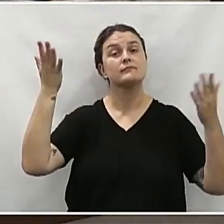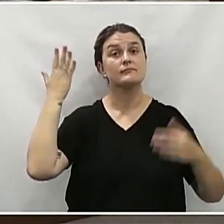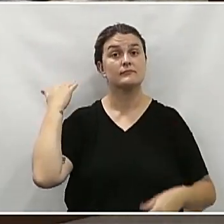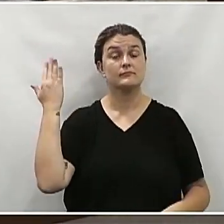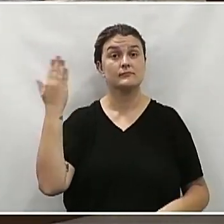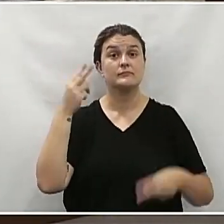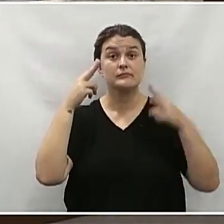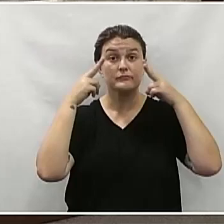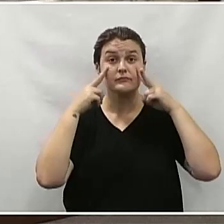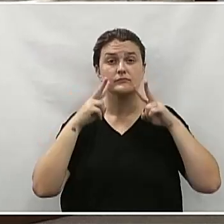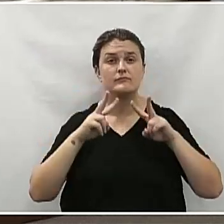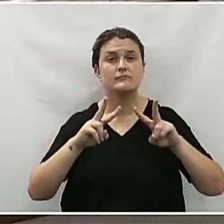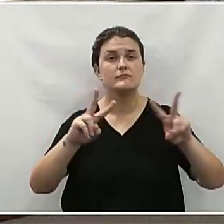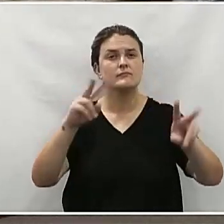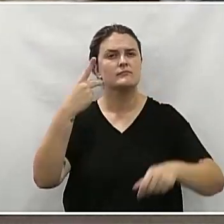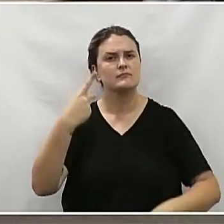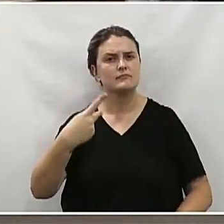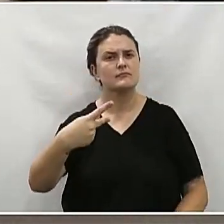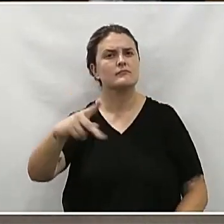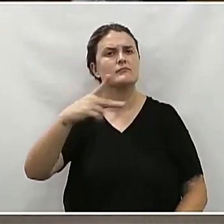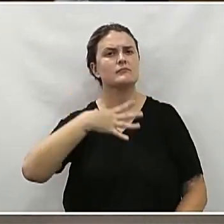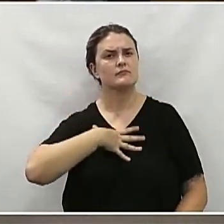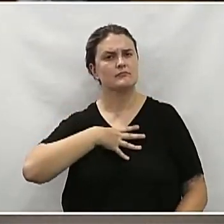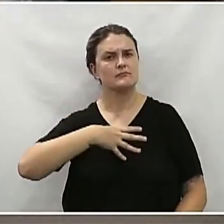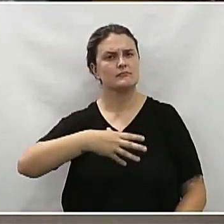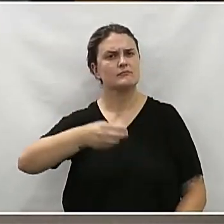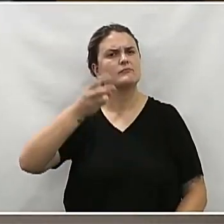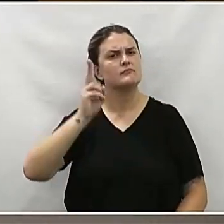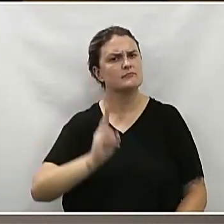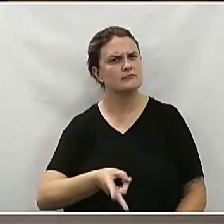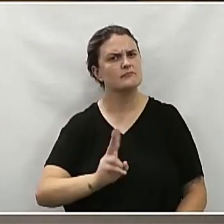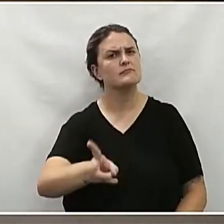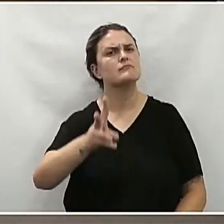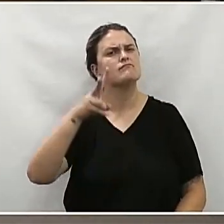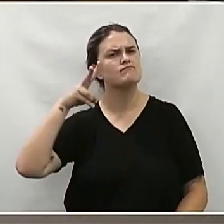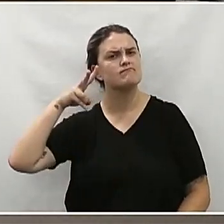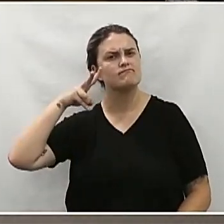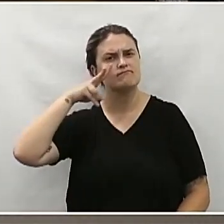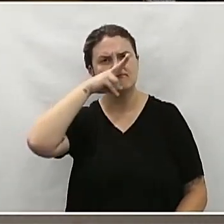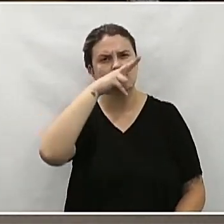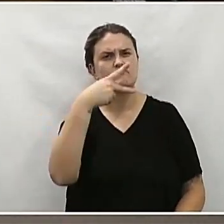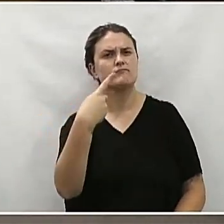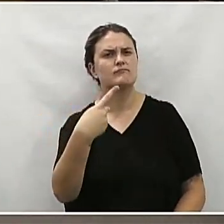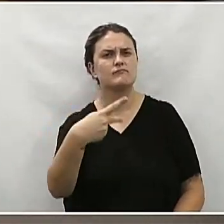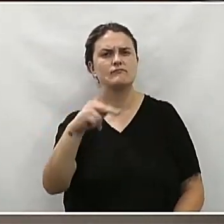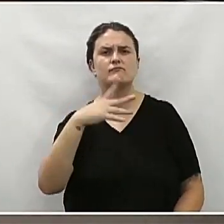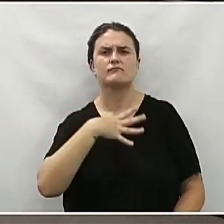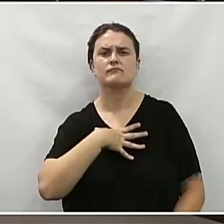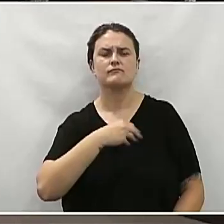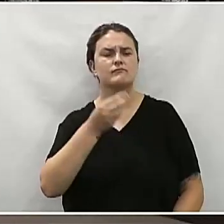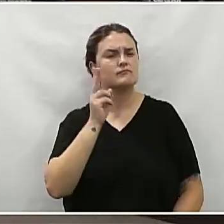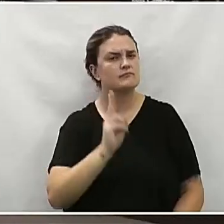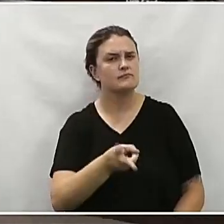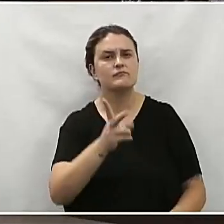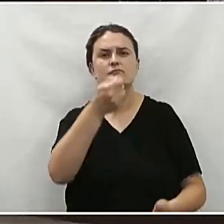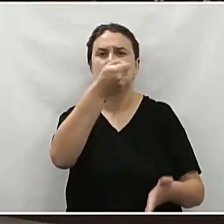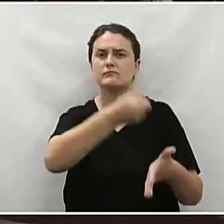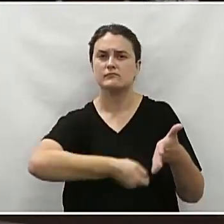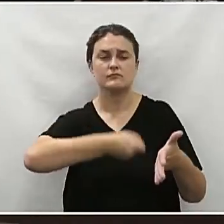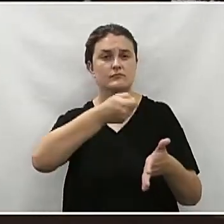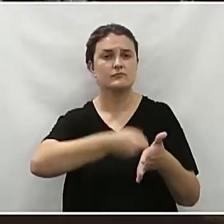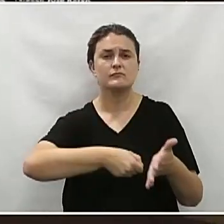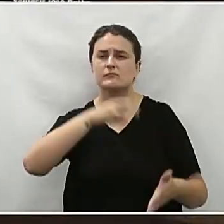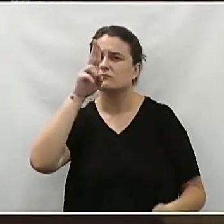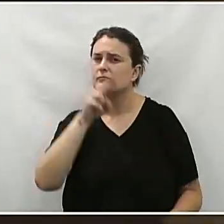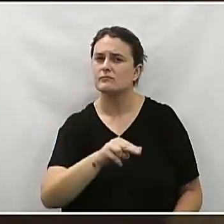passado. Mas servis da justiça, clava forte, verás que o filho teu não foge à